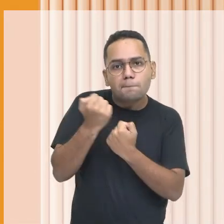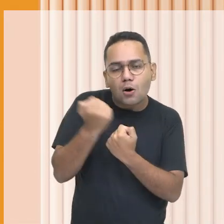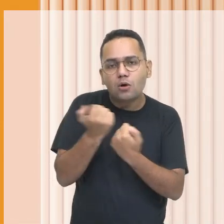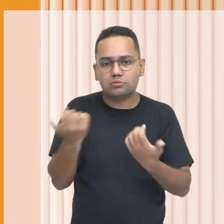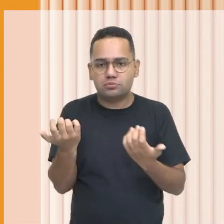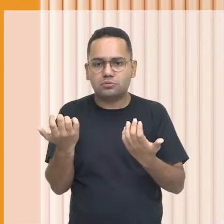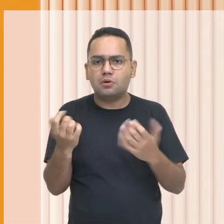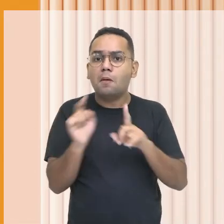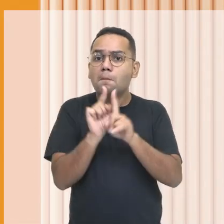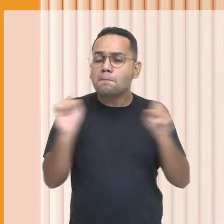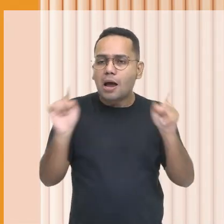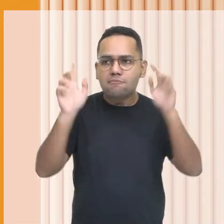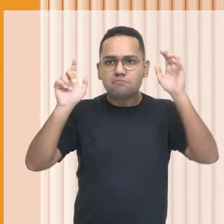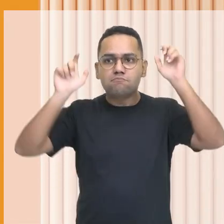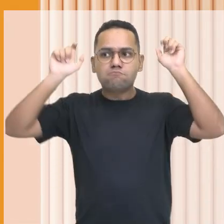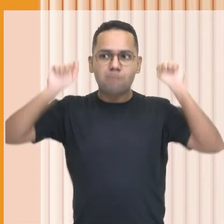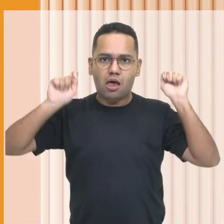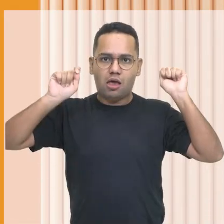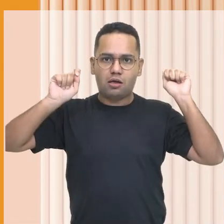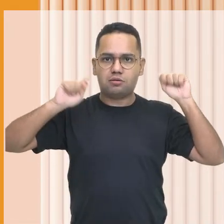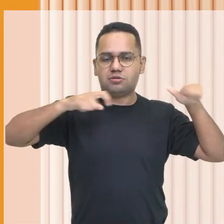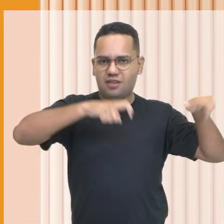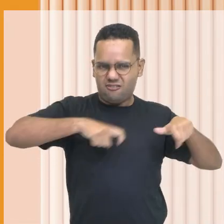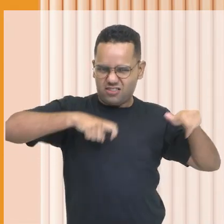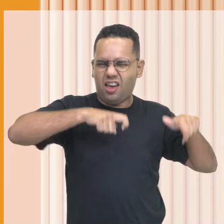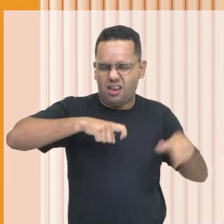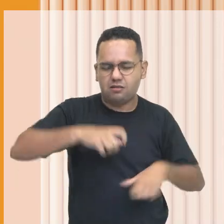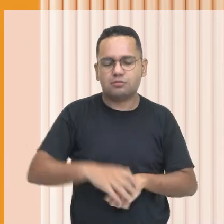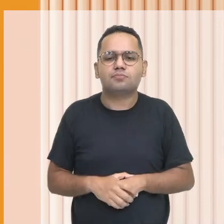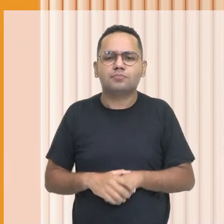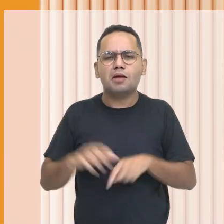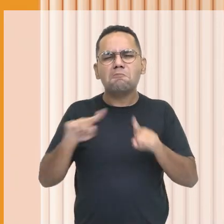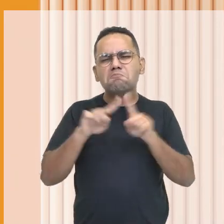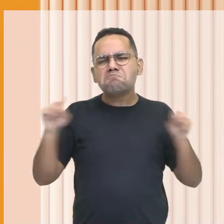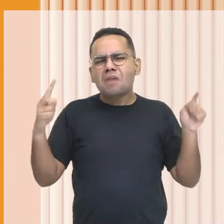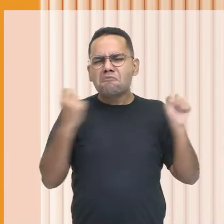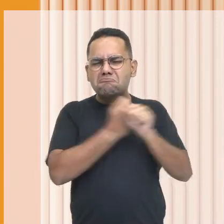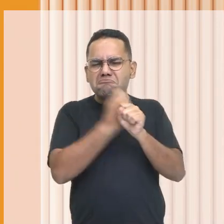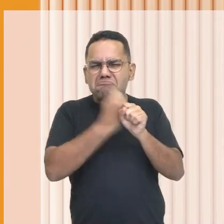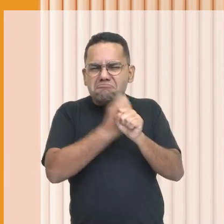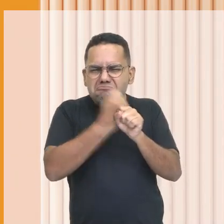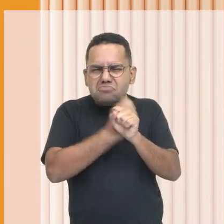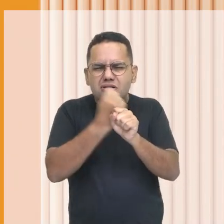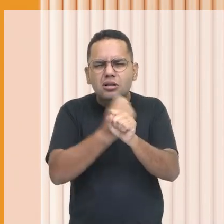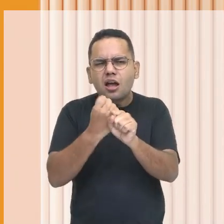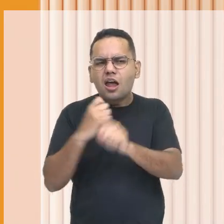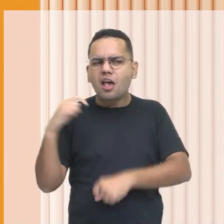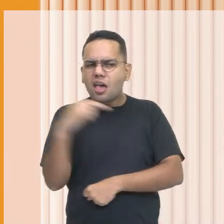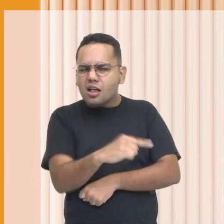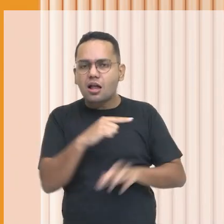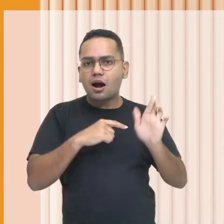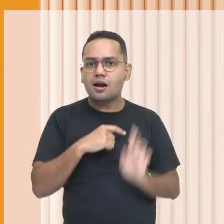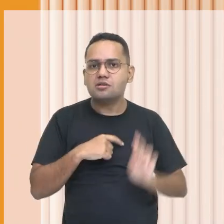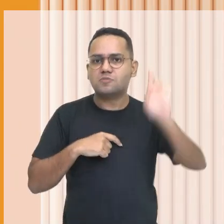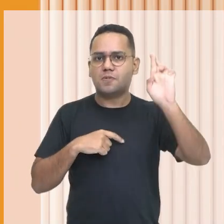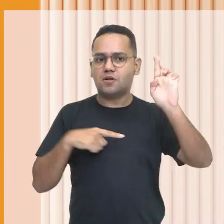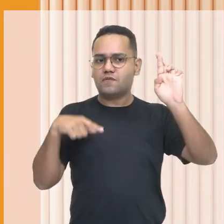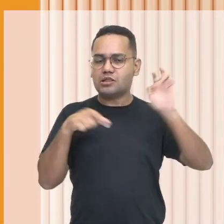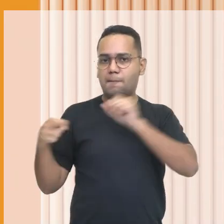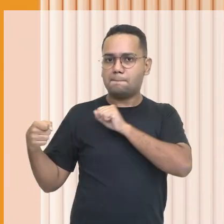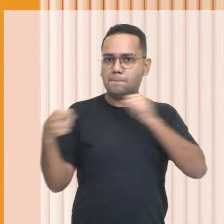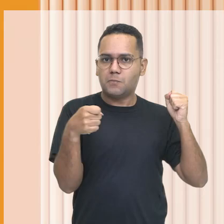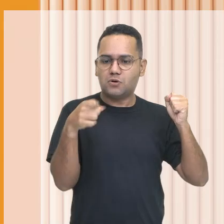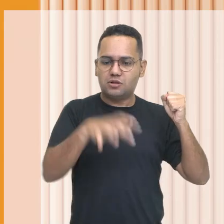Então, esses coronéis, ao longo da história, de fato representaram figuras de bastante autoridade e poder no